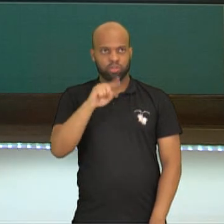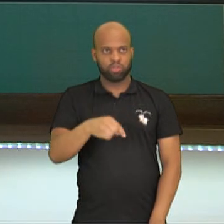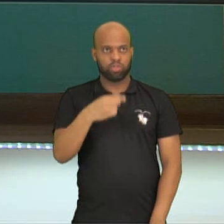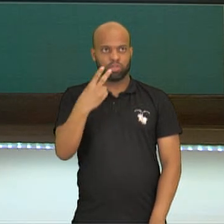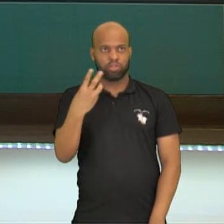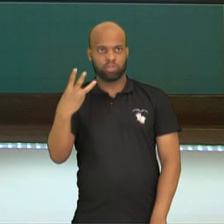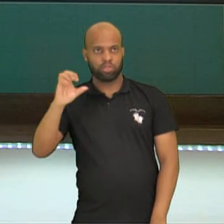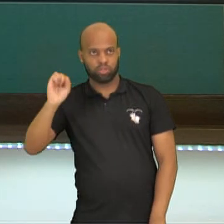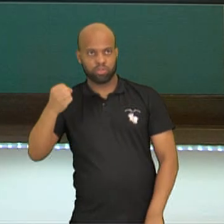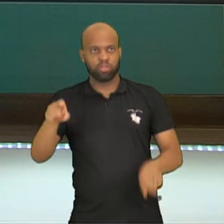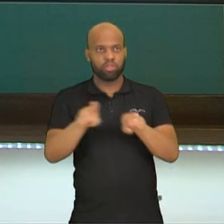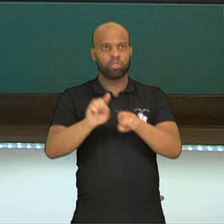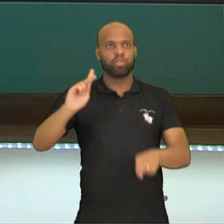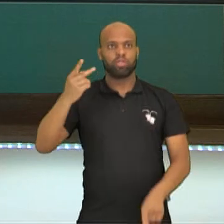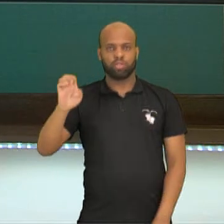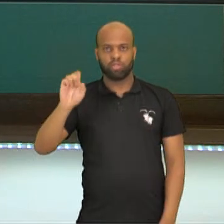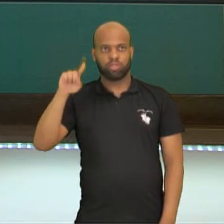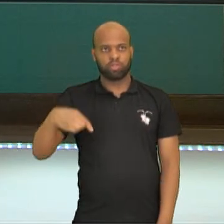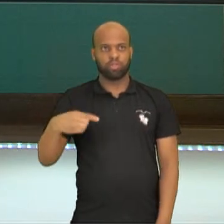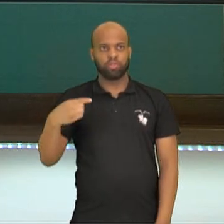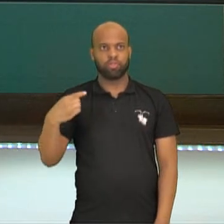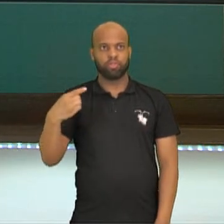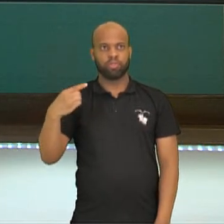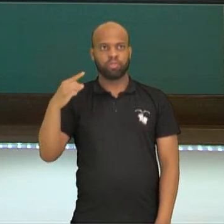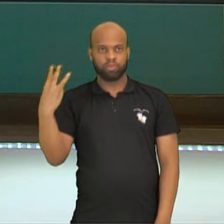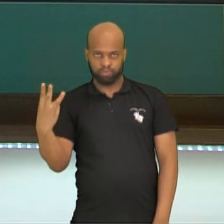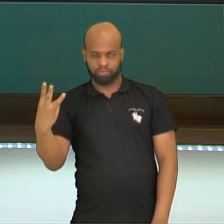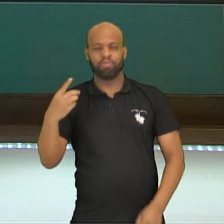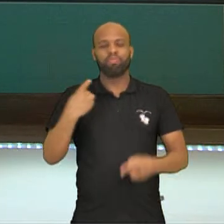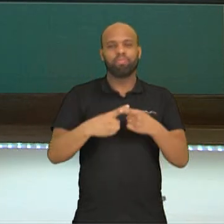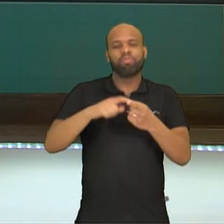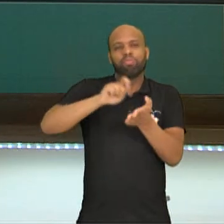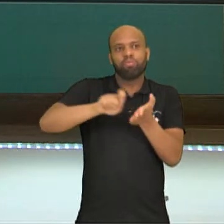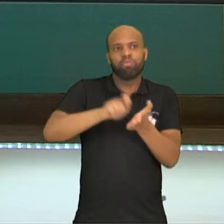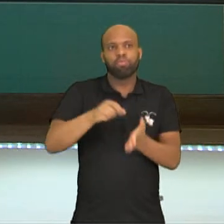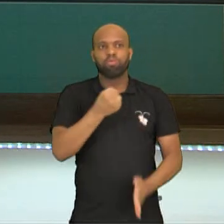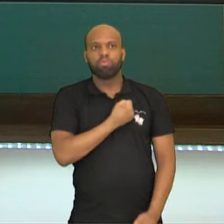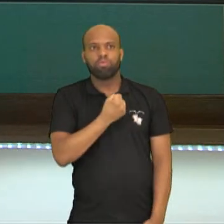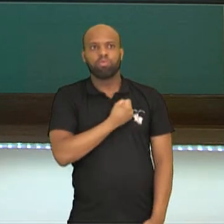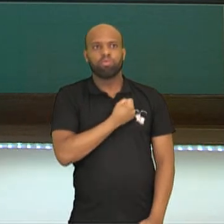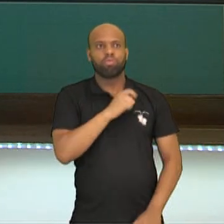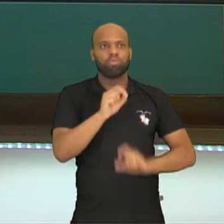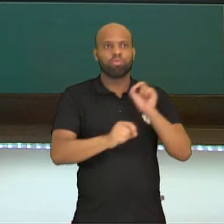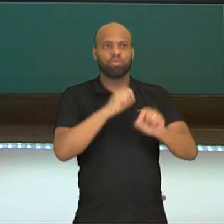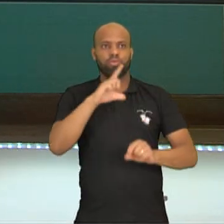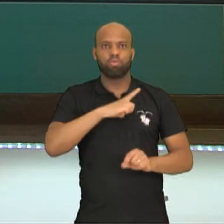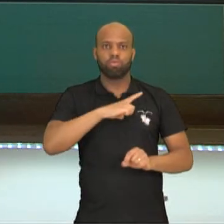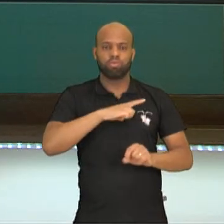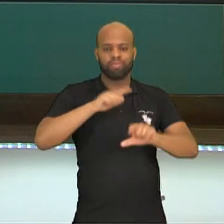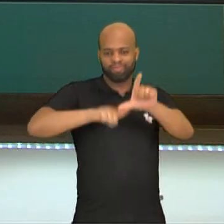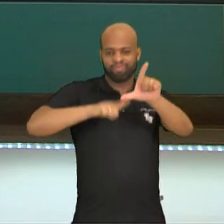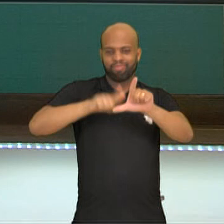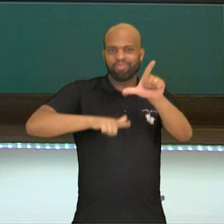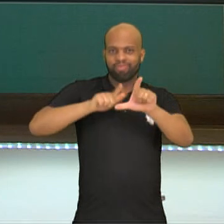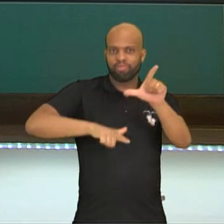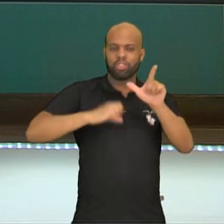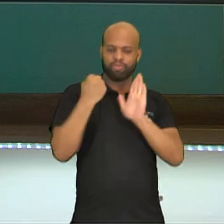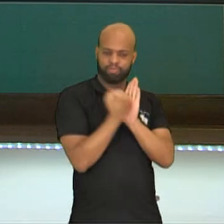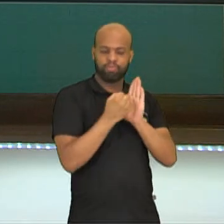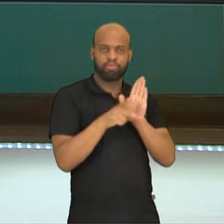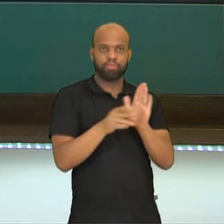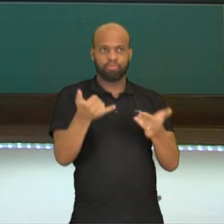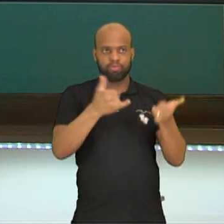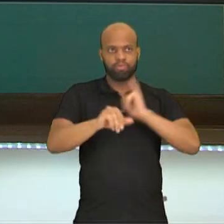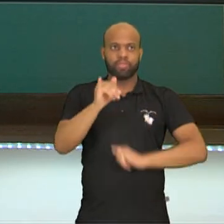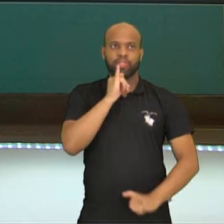forma simbólica, o número de núcleos é escrito como um prefixo subido do símbolo químico. Então a gente pode fazer